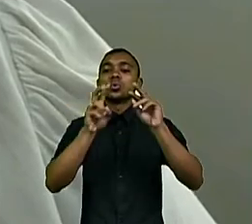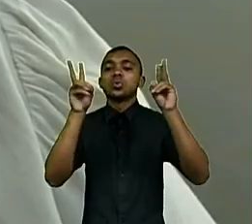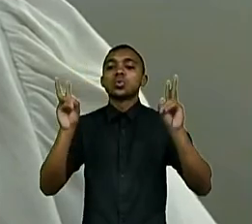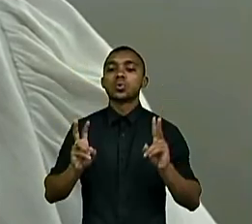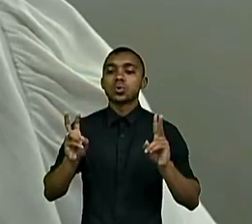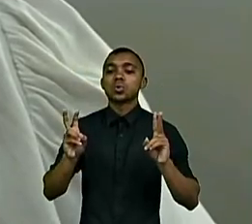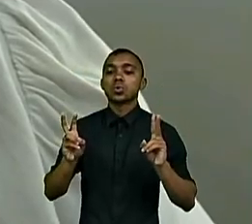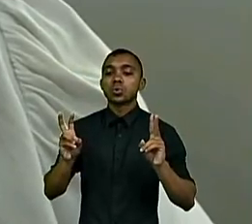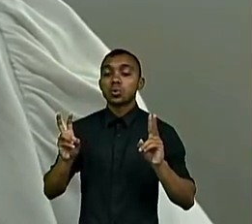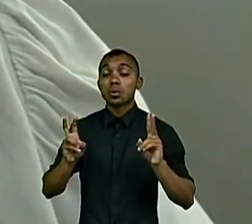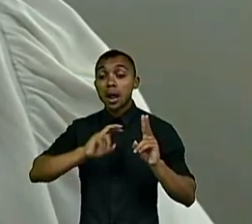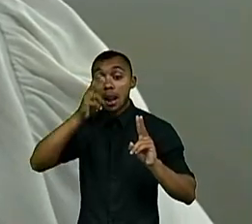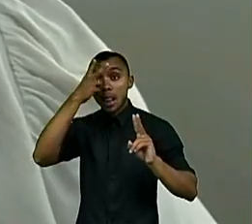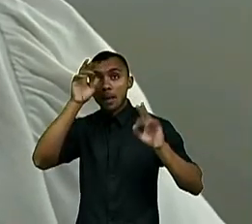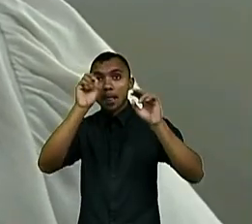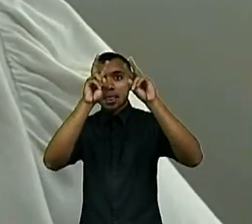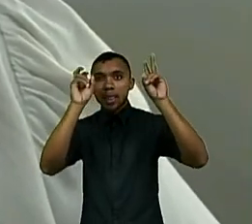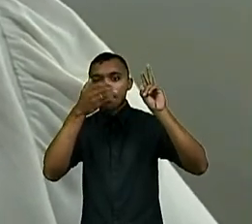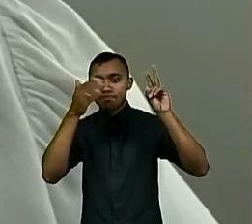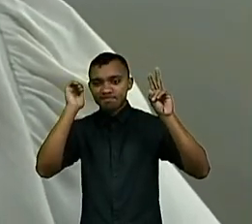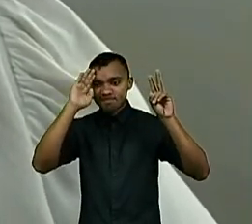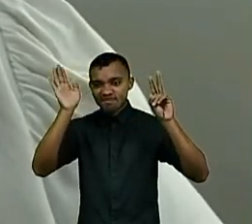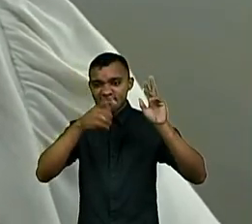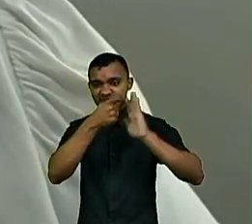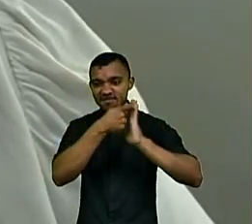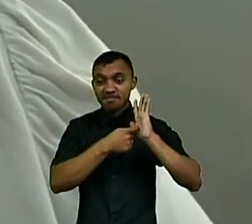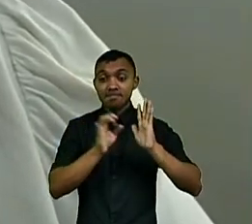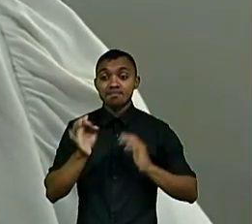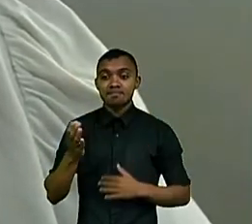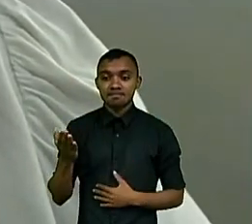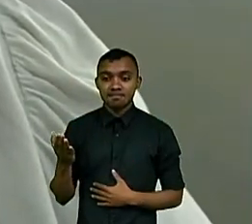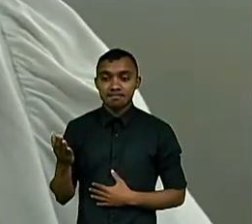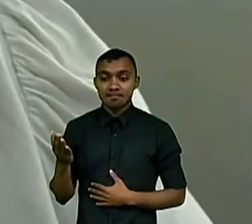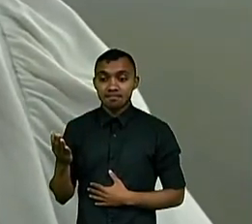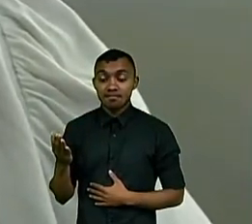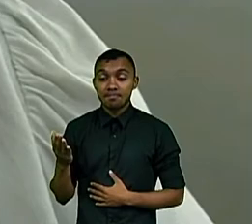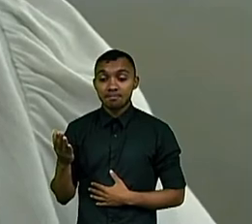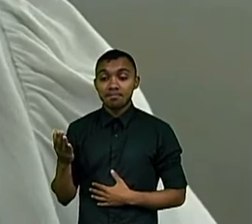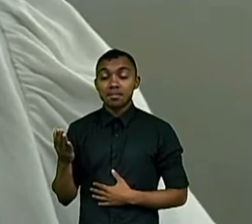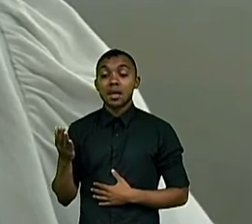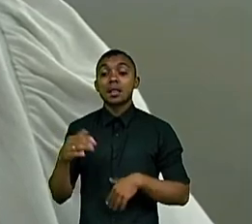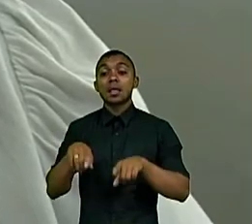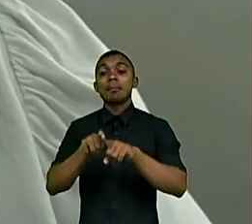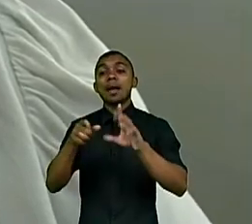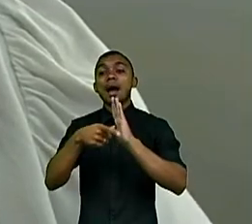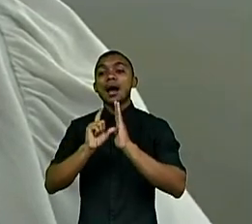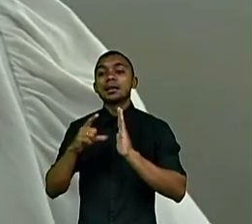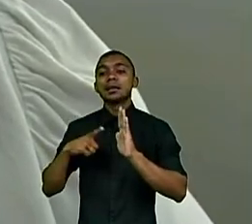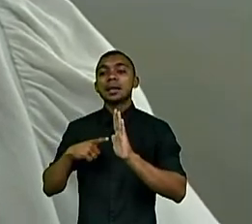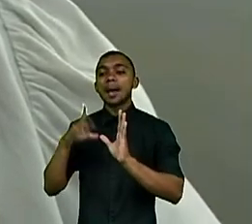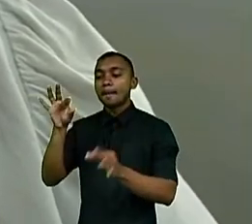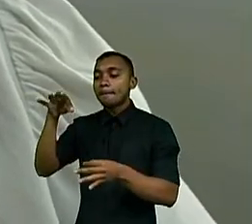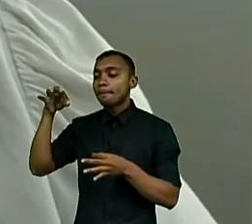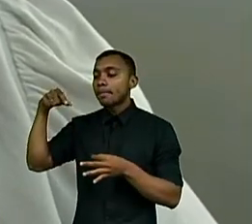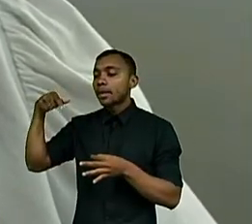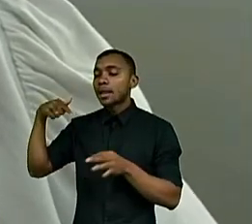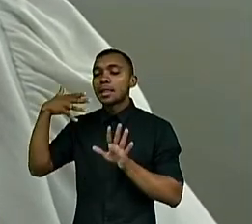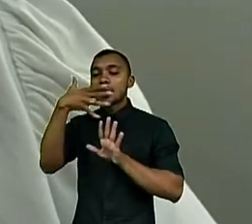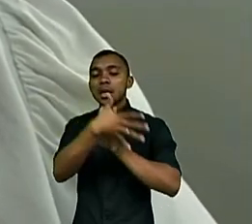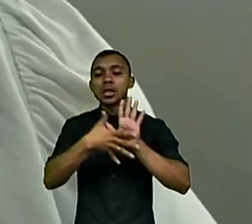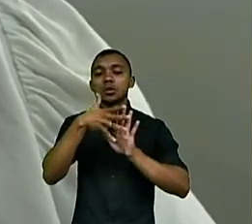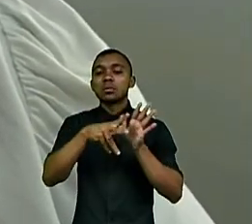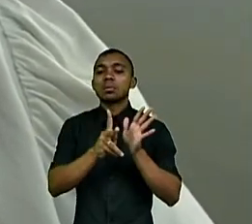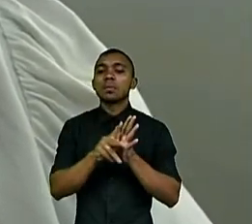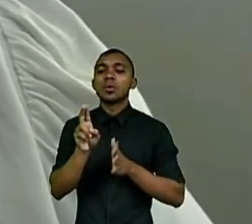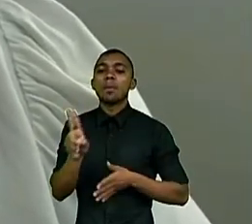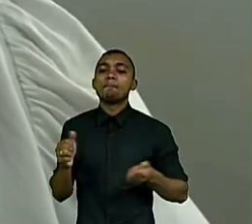proposta e né através dos textos motivadores Tá certo então é